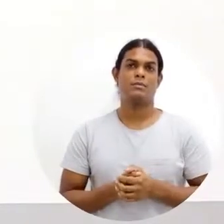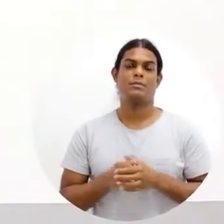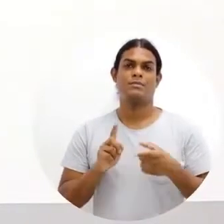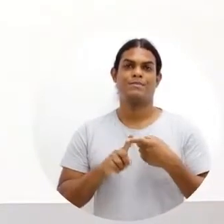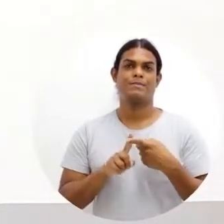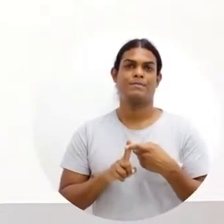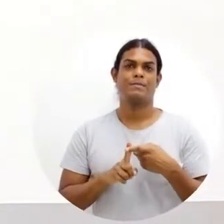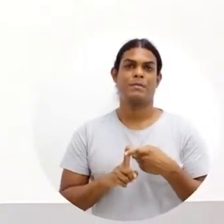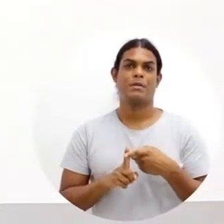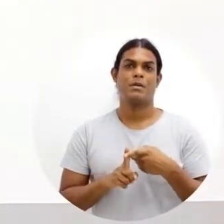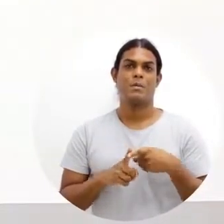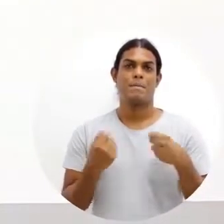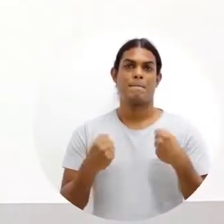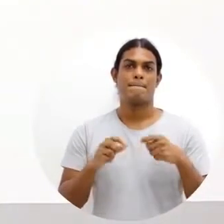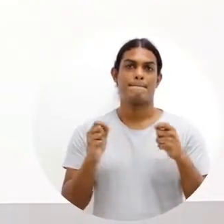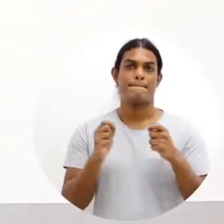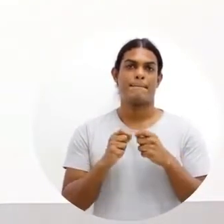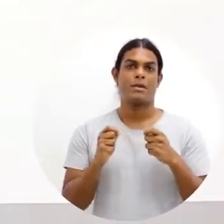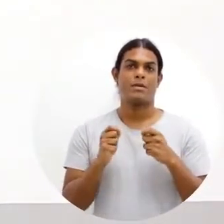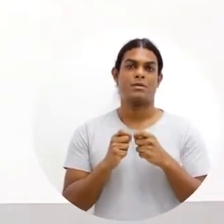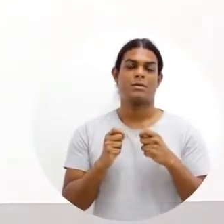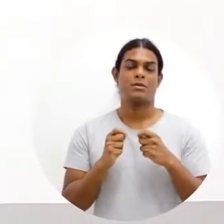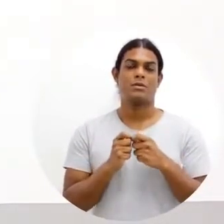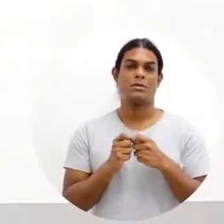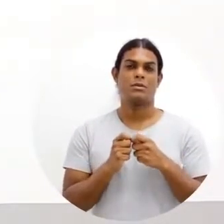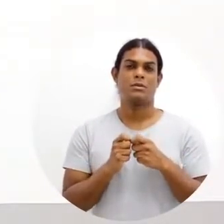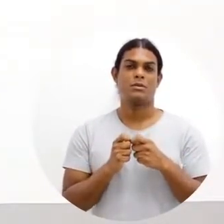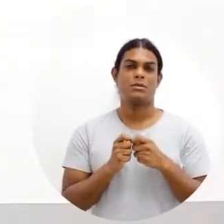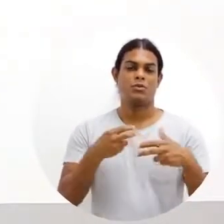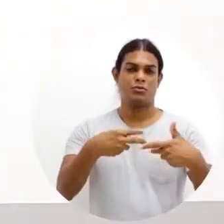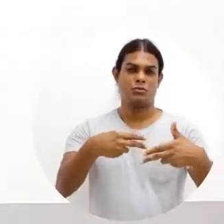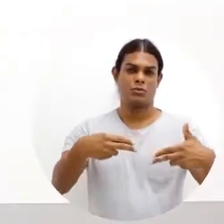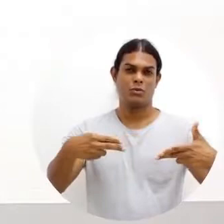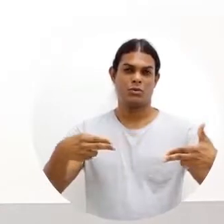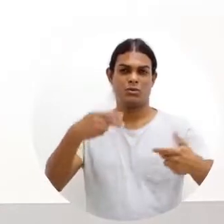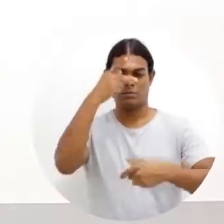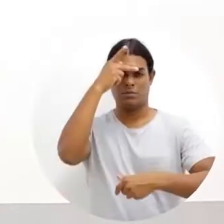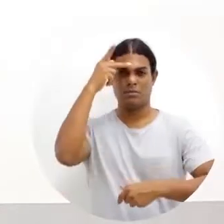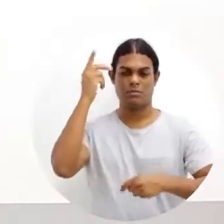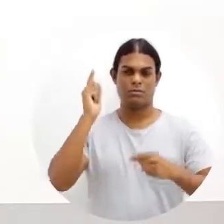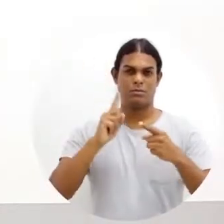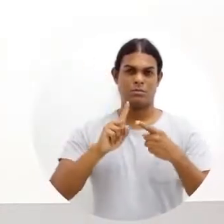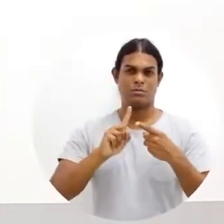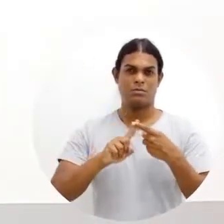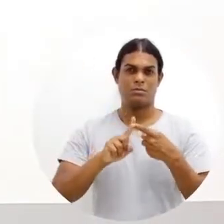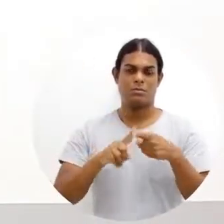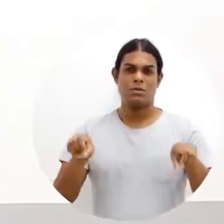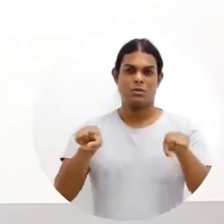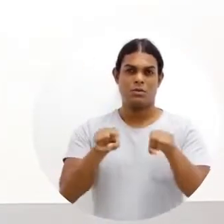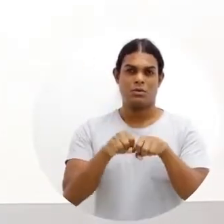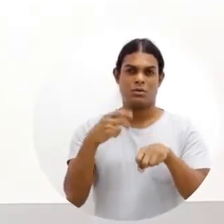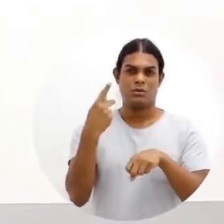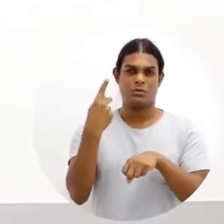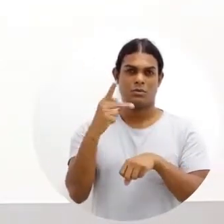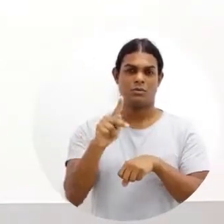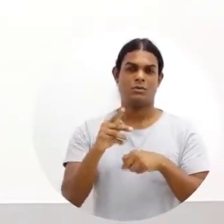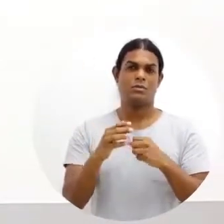há a possibilidade de você fazer com que milhares de outros usuários conectem a você e consiga construir esse